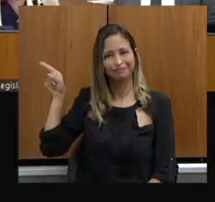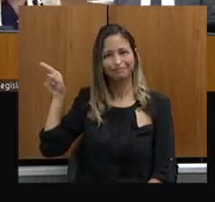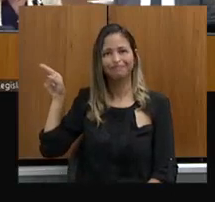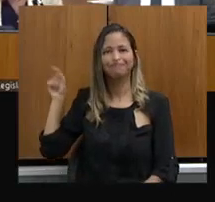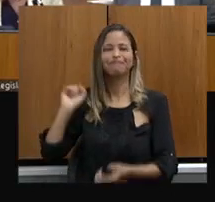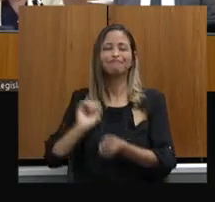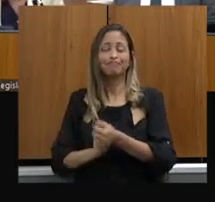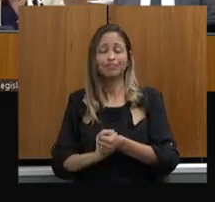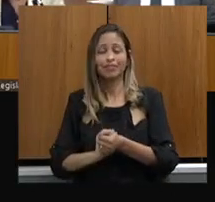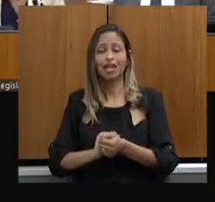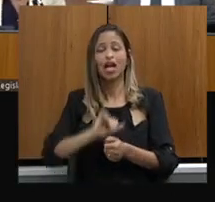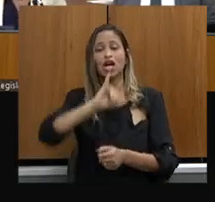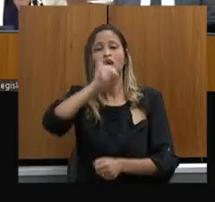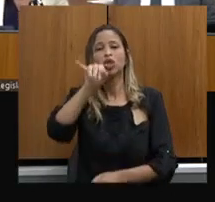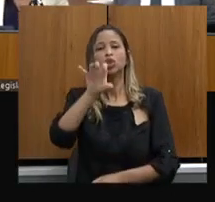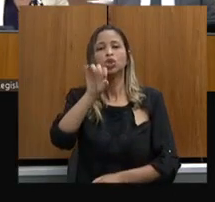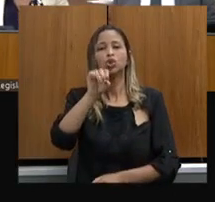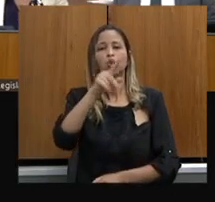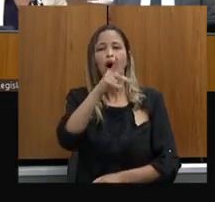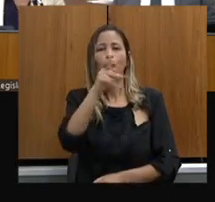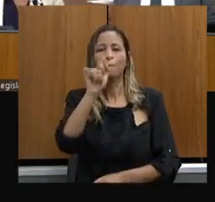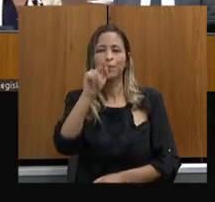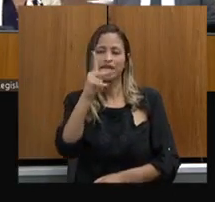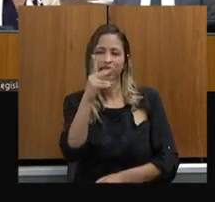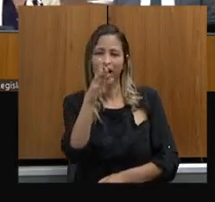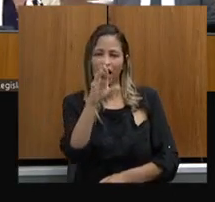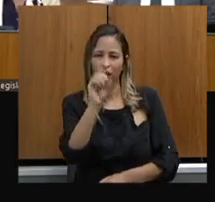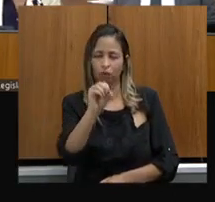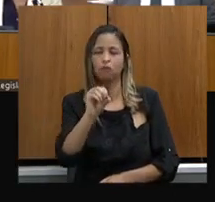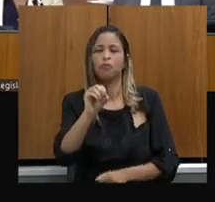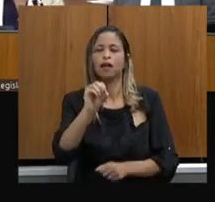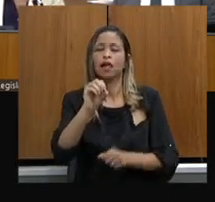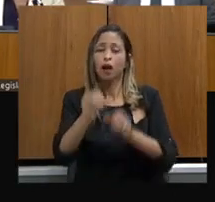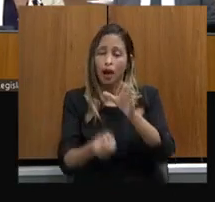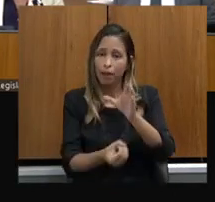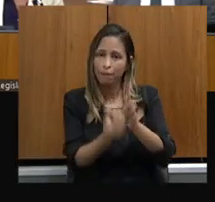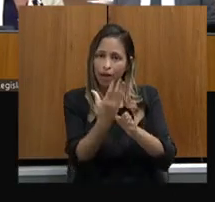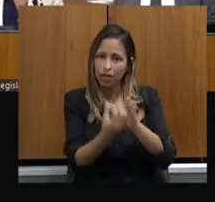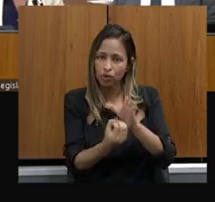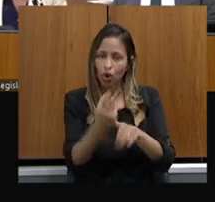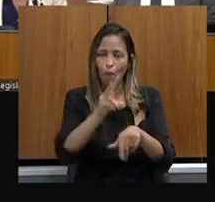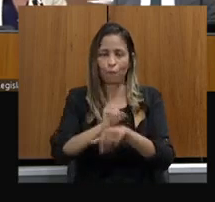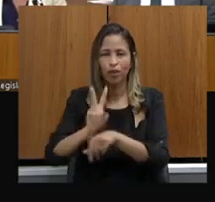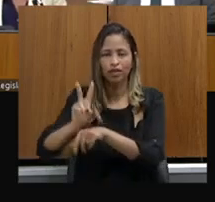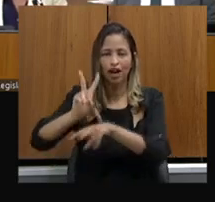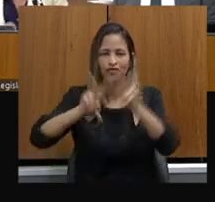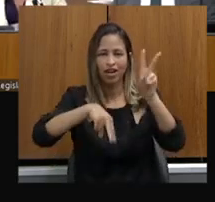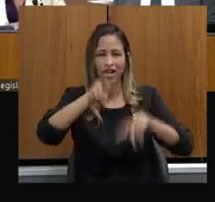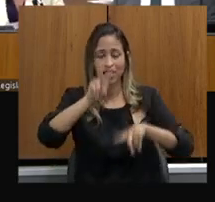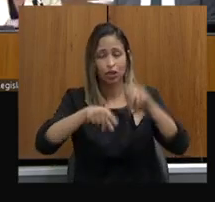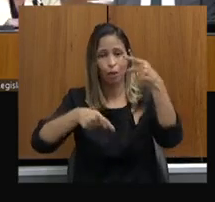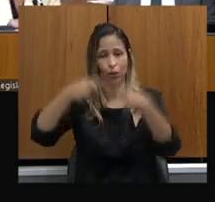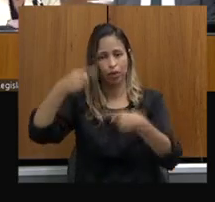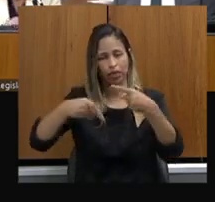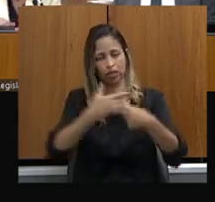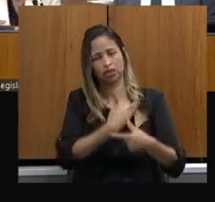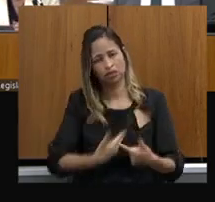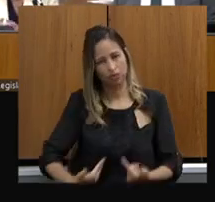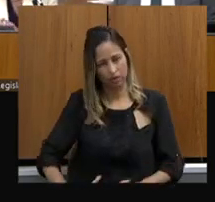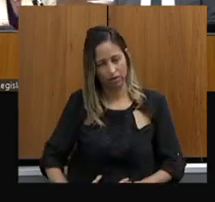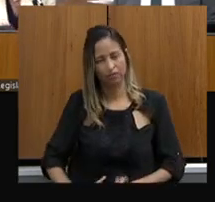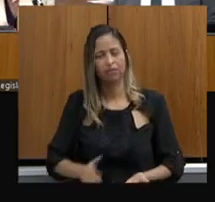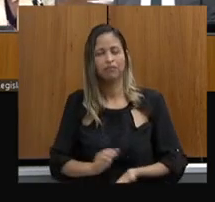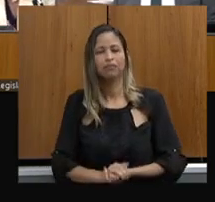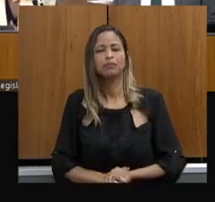à Fundação João Pinheiro a Fundação João Pinheiro implantou o sistema de monitoramento e avaliação de políticas públicas